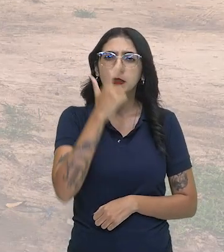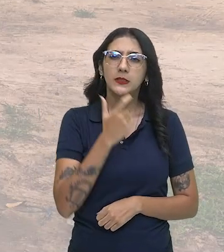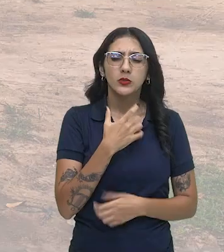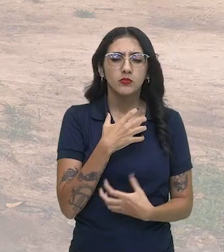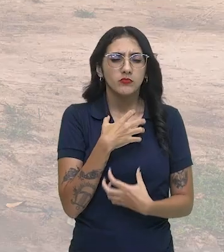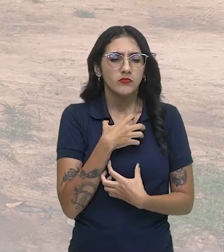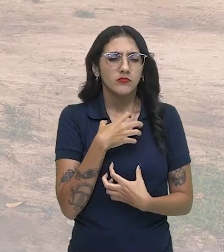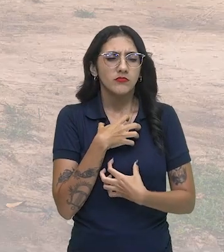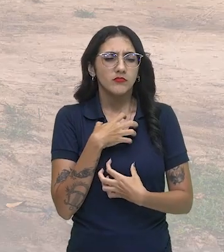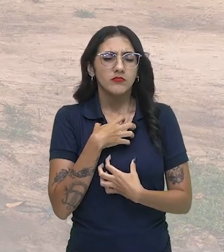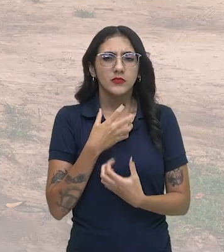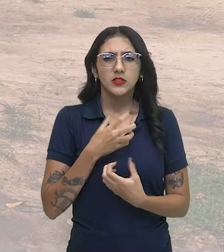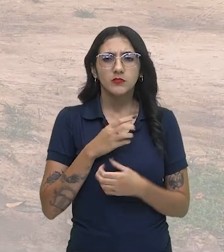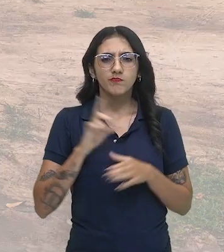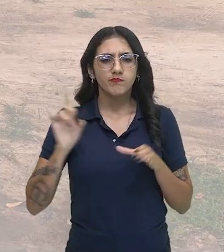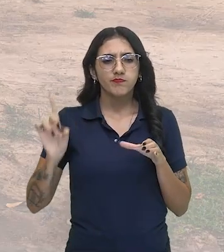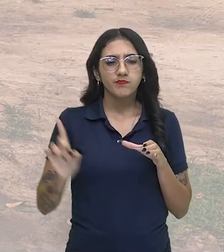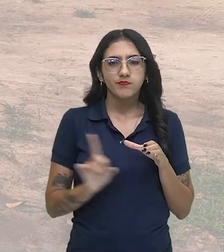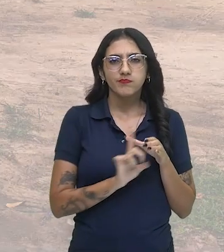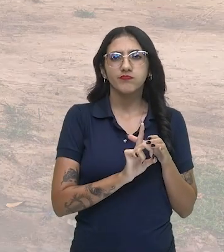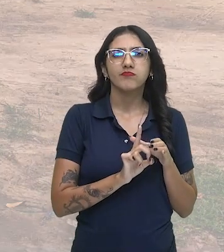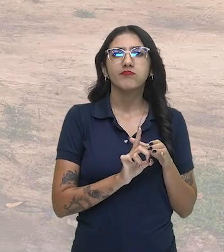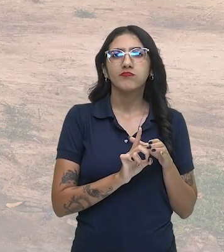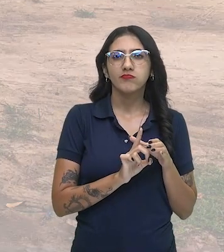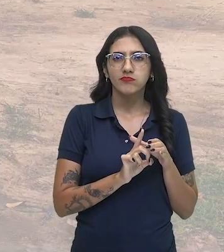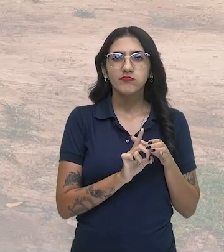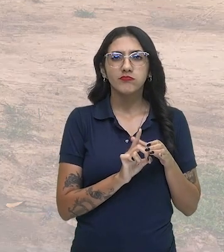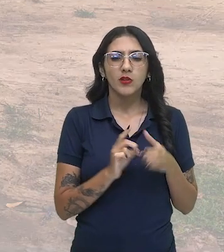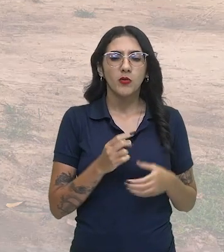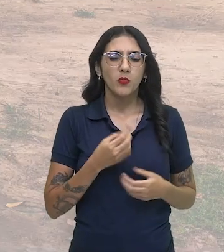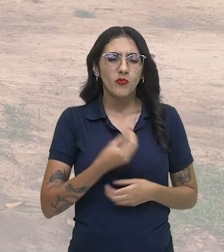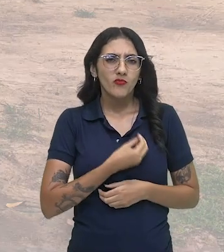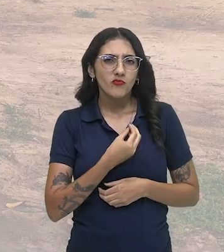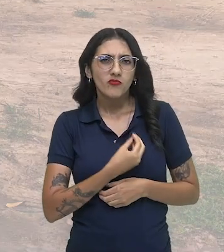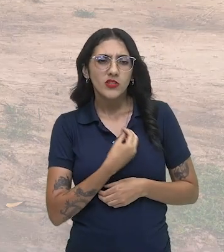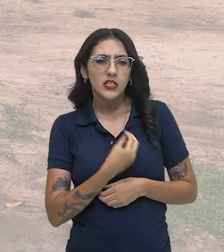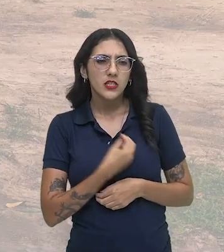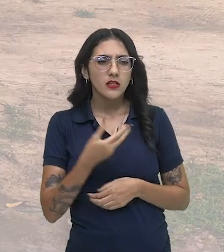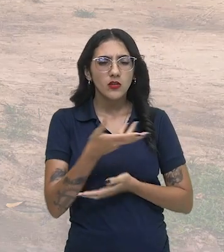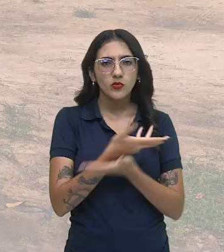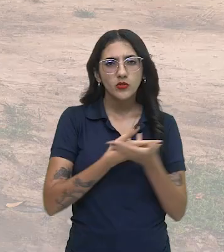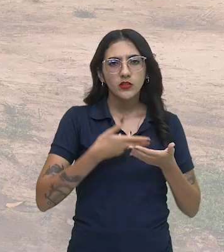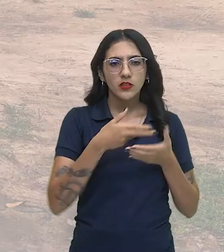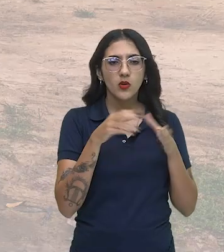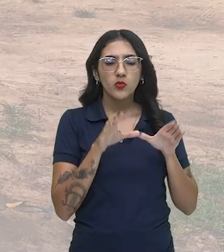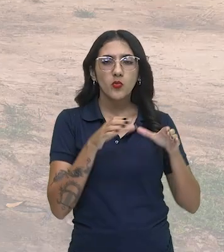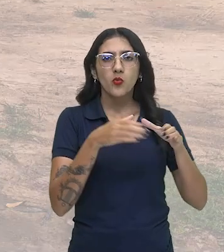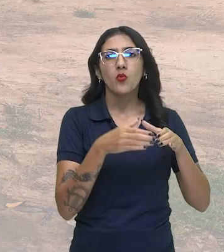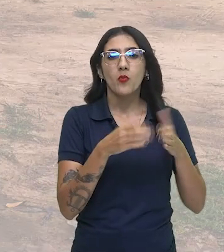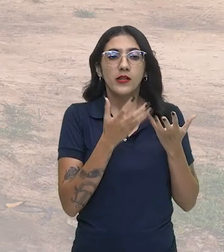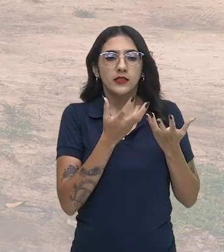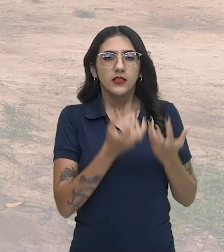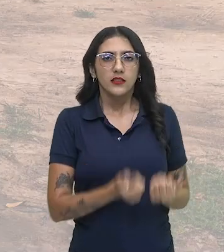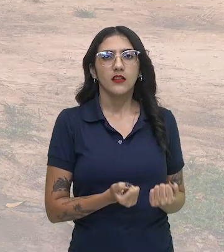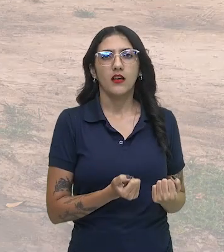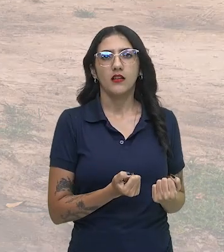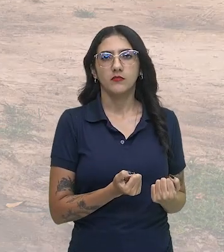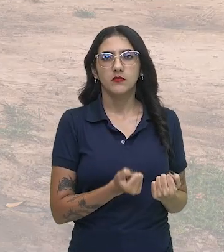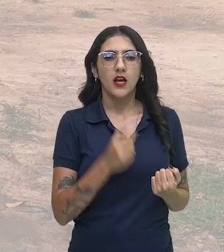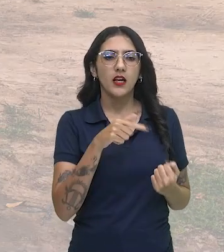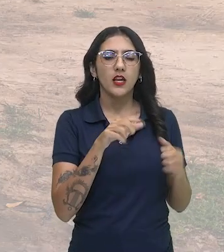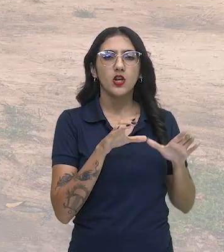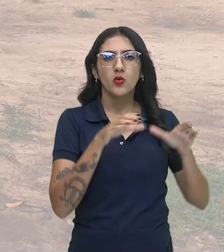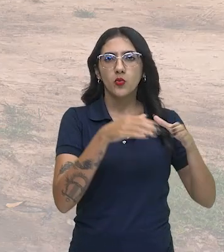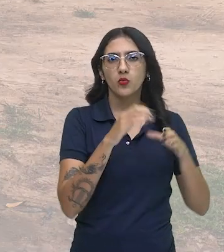de pertencimento. Isso. Não é verdade? Isso acaba se reafirmando como sendo de um grupo. Exatamente, isso é importante pro porque